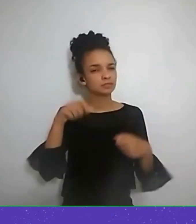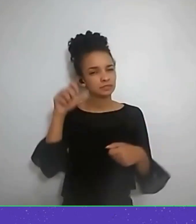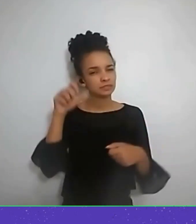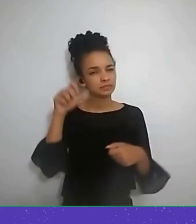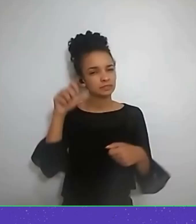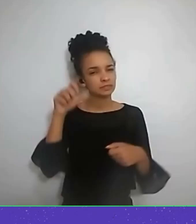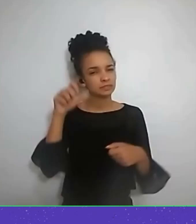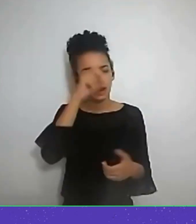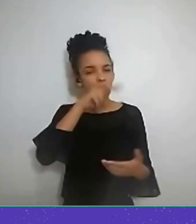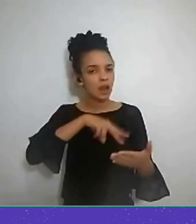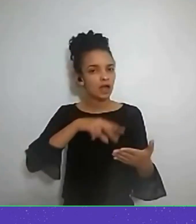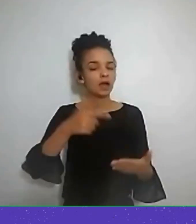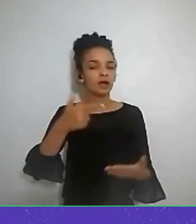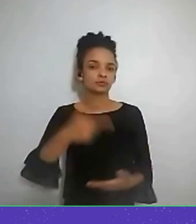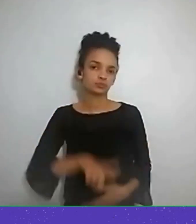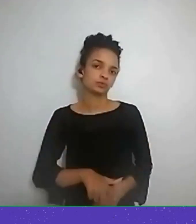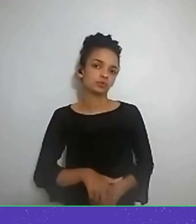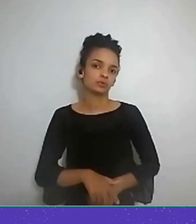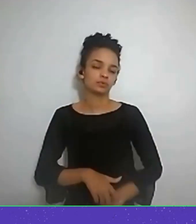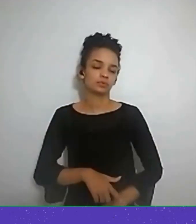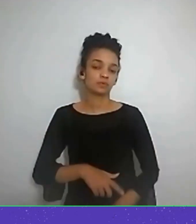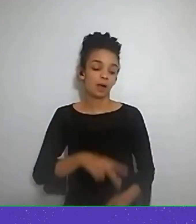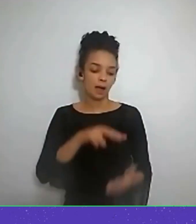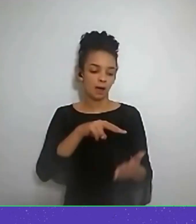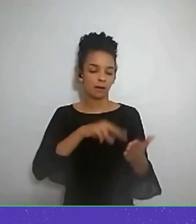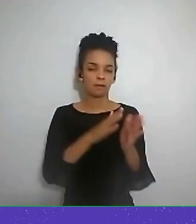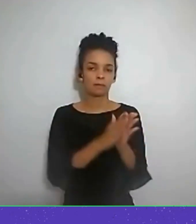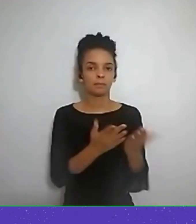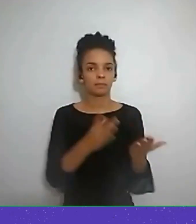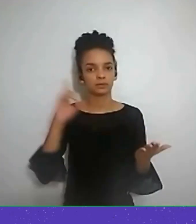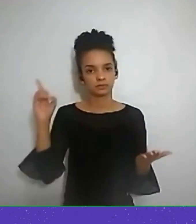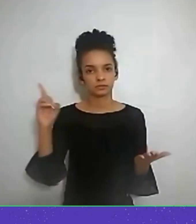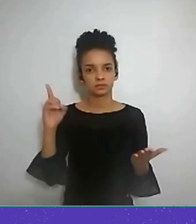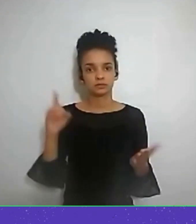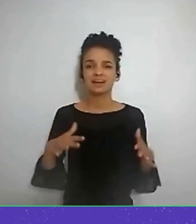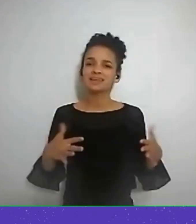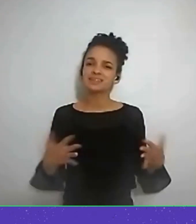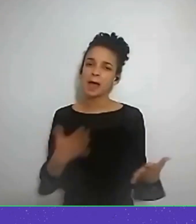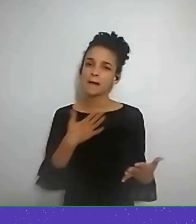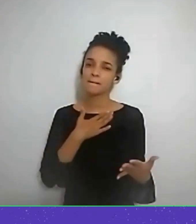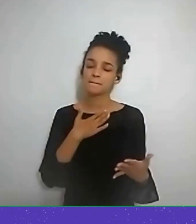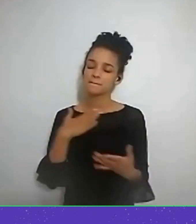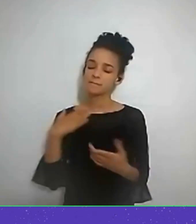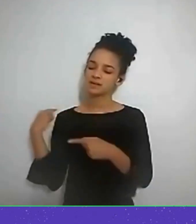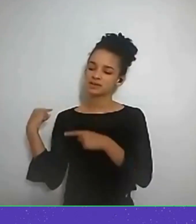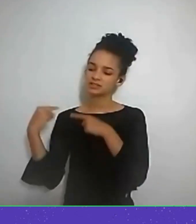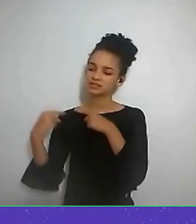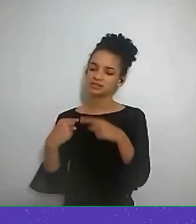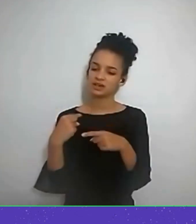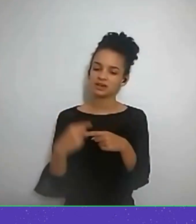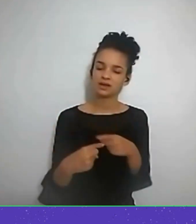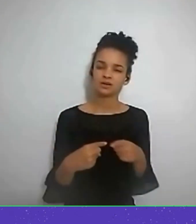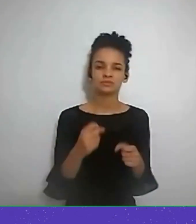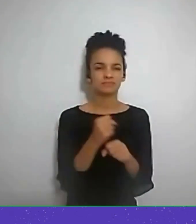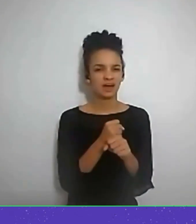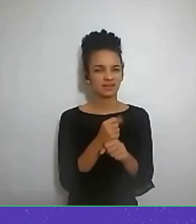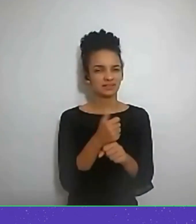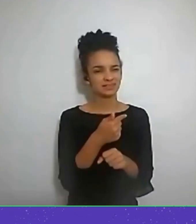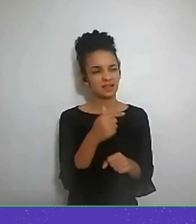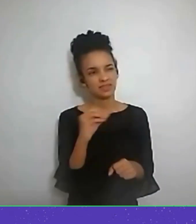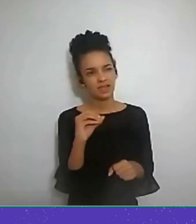Então isso fez com que a minha geração dos anos 70, 80, 90 seja